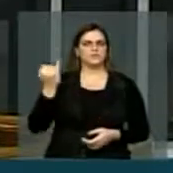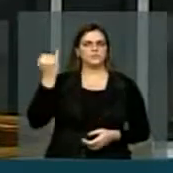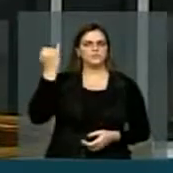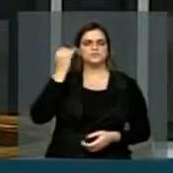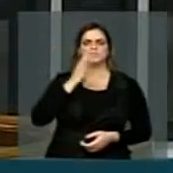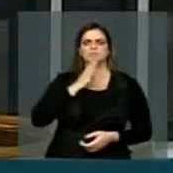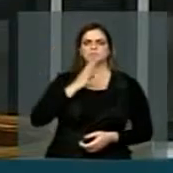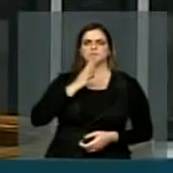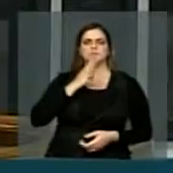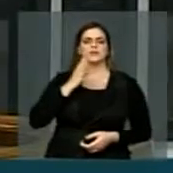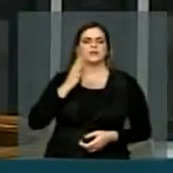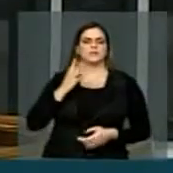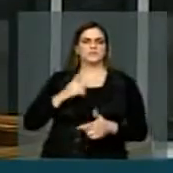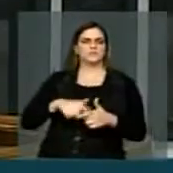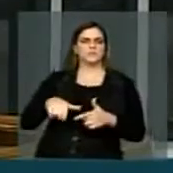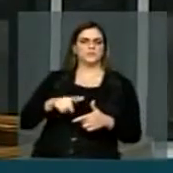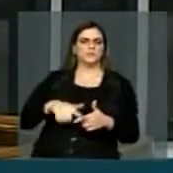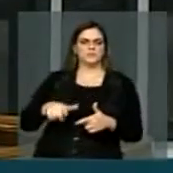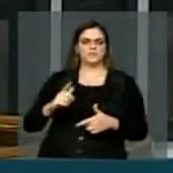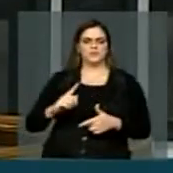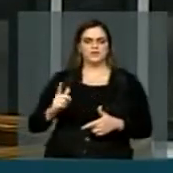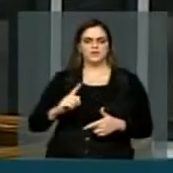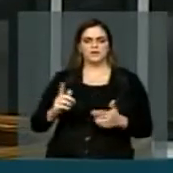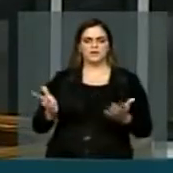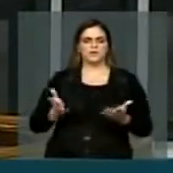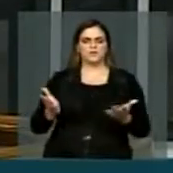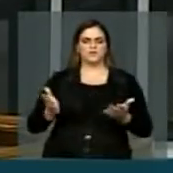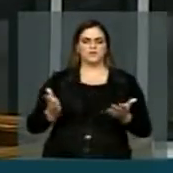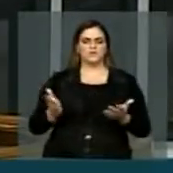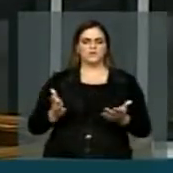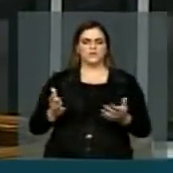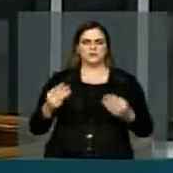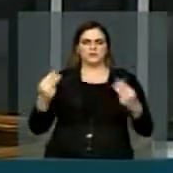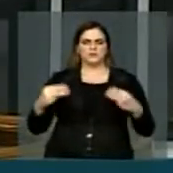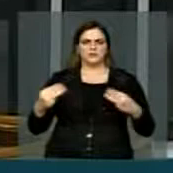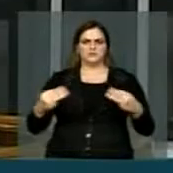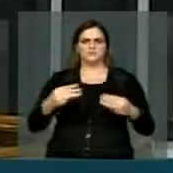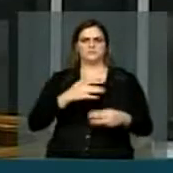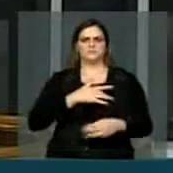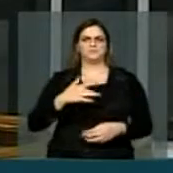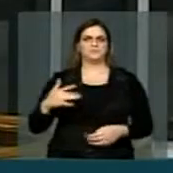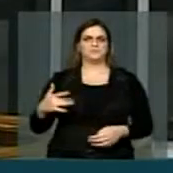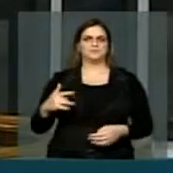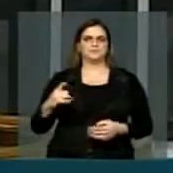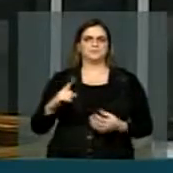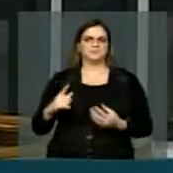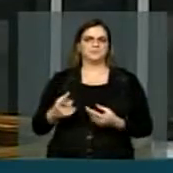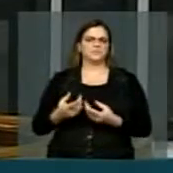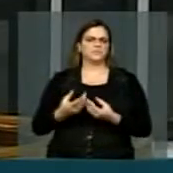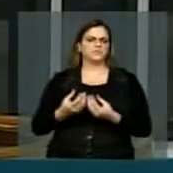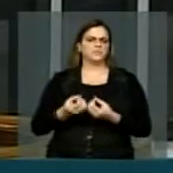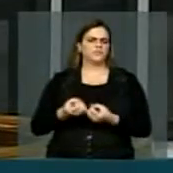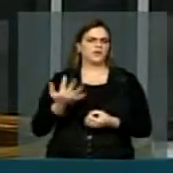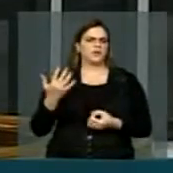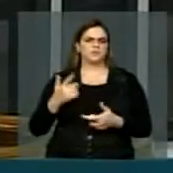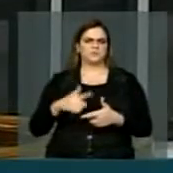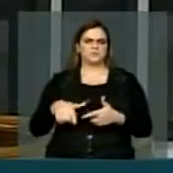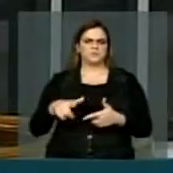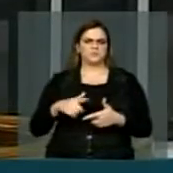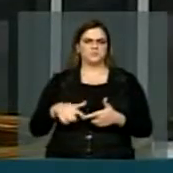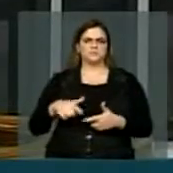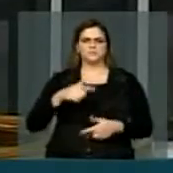um entrave. Nós temos hoje um Ministério da Saúde pródigo de propostas. Nós temos um ministro, um homem